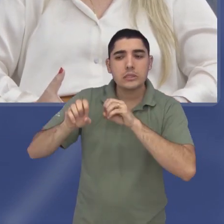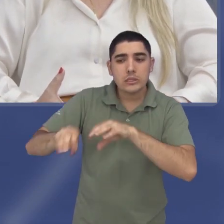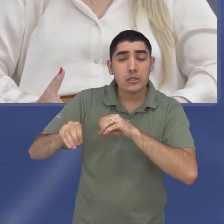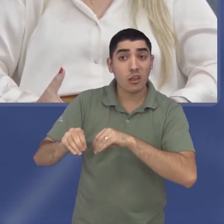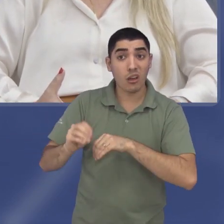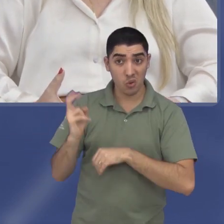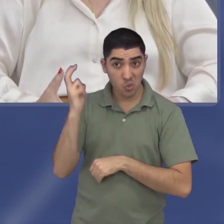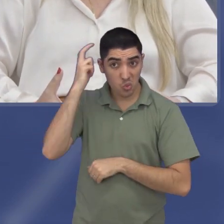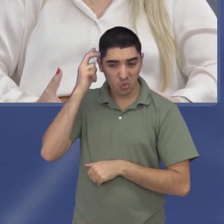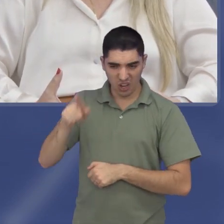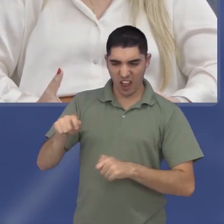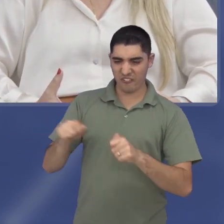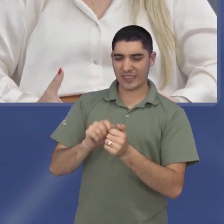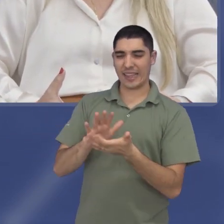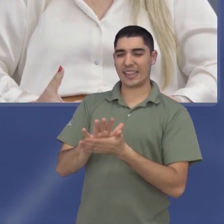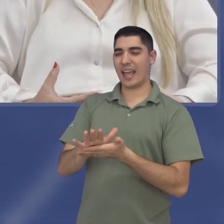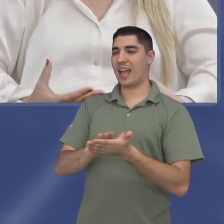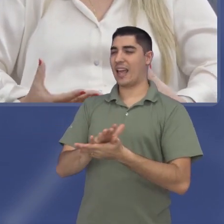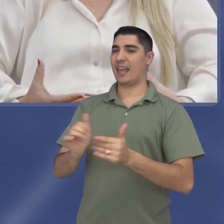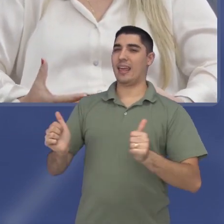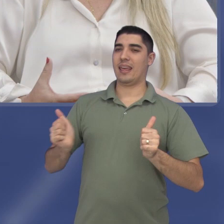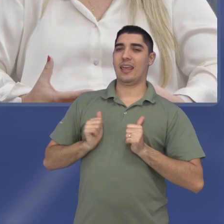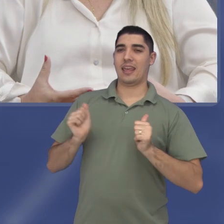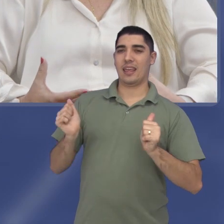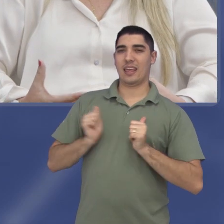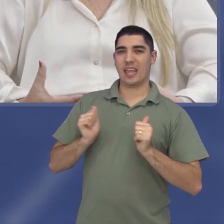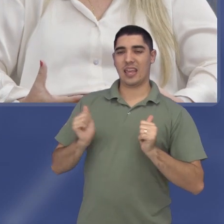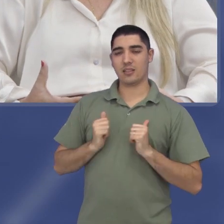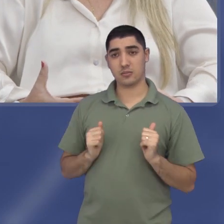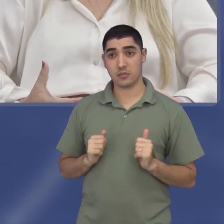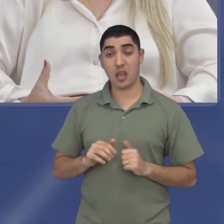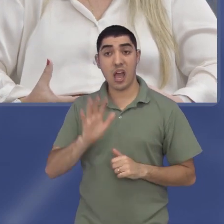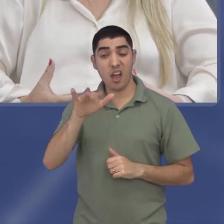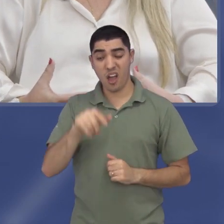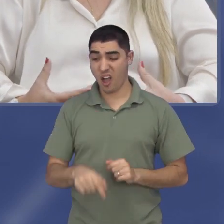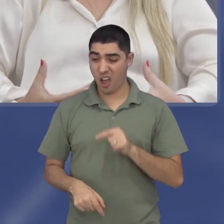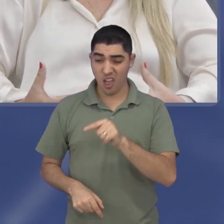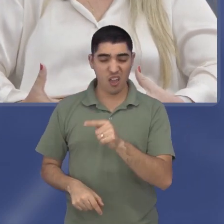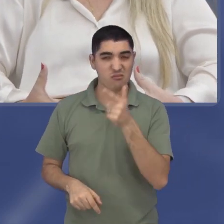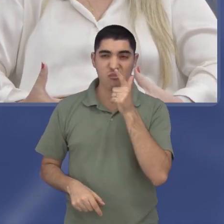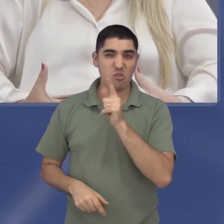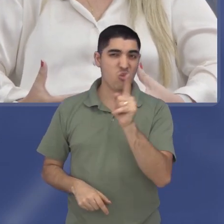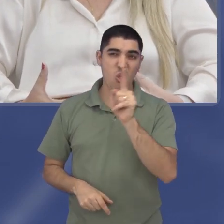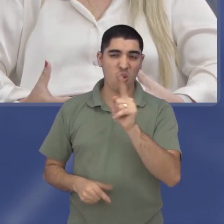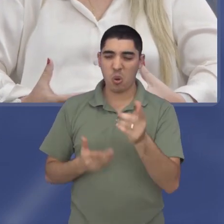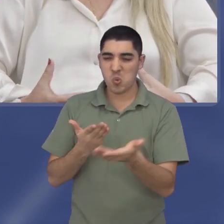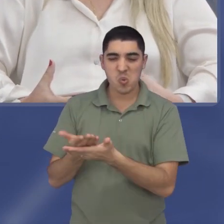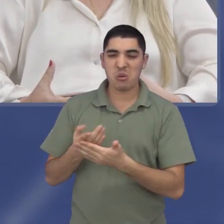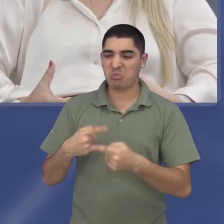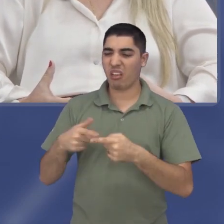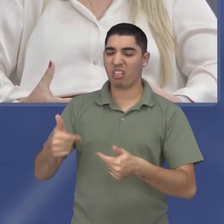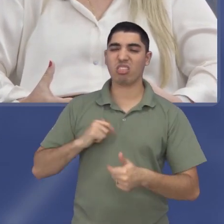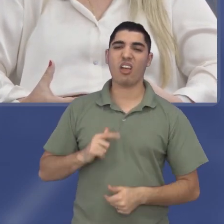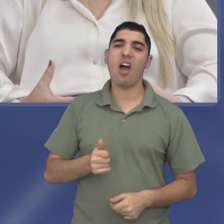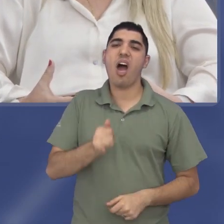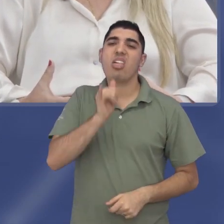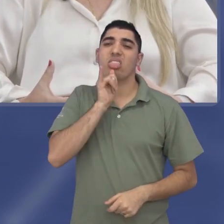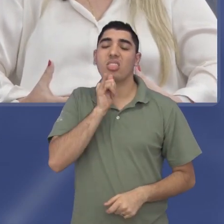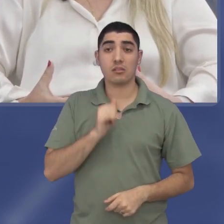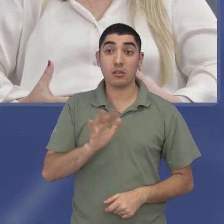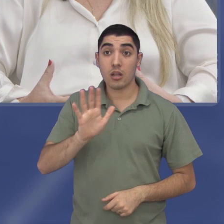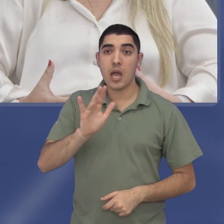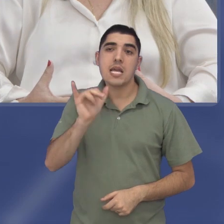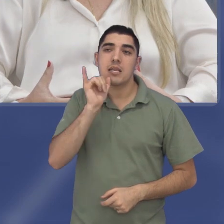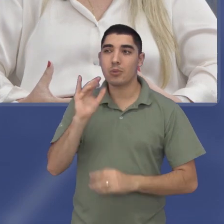fazer nada é algo que essa pessoa ela não consegue ser produtiva, você está à toa. Não, a criança voltou da escola, ela não vai